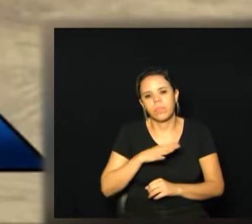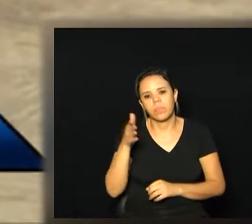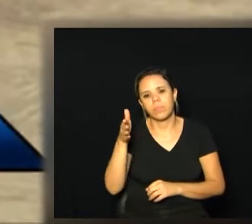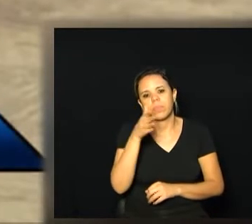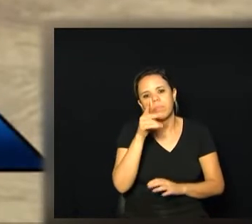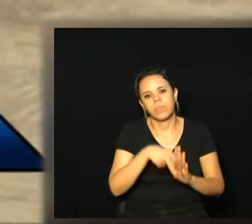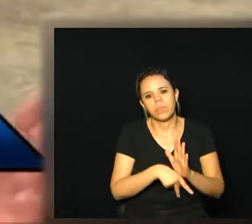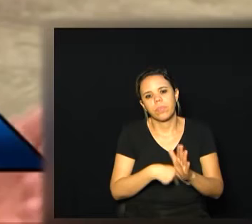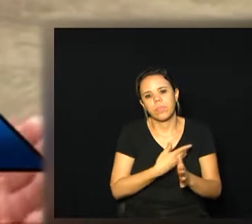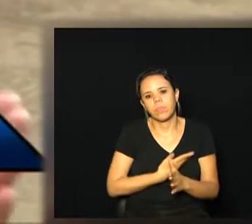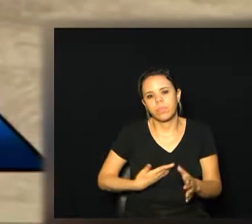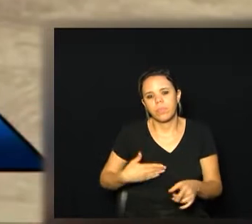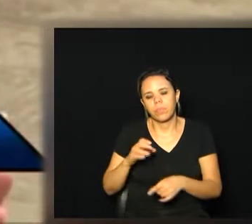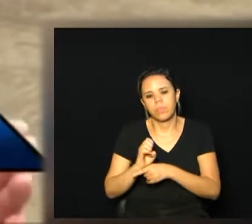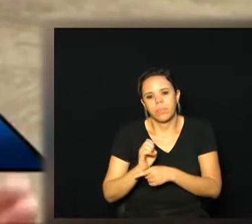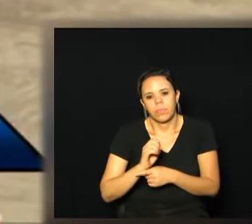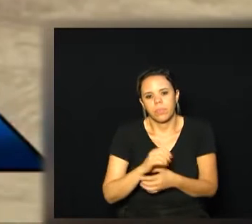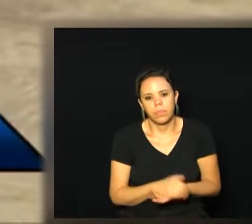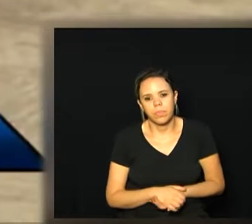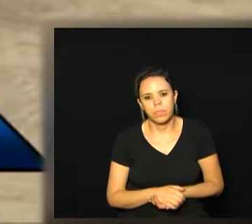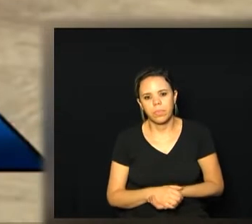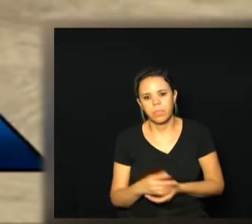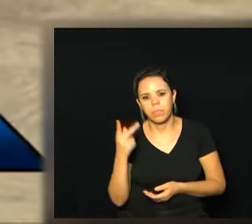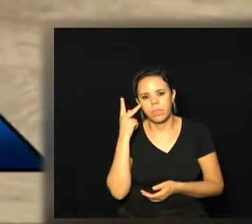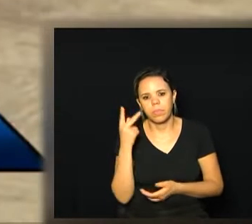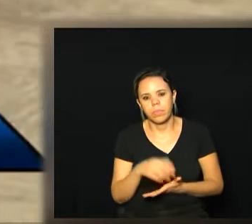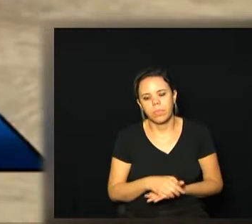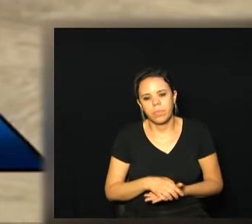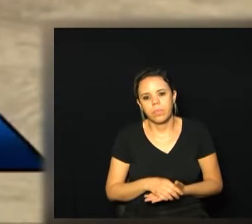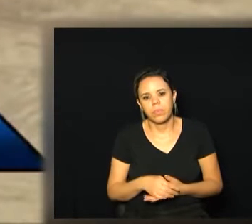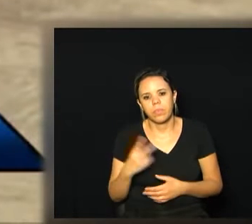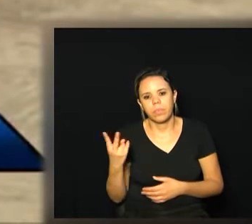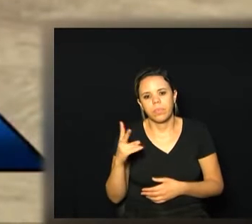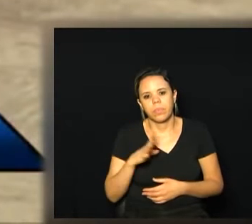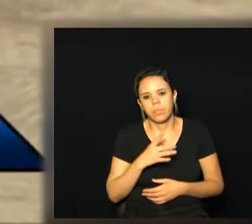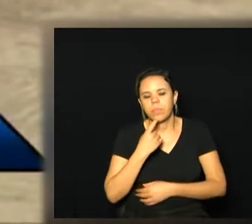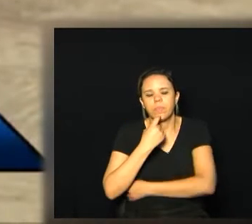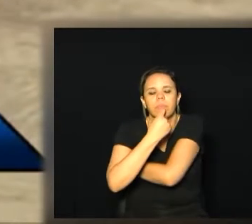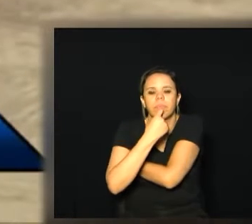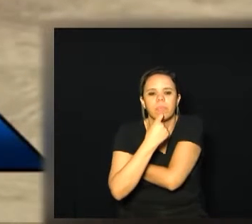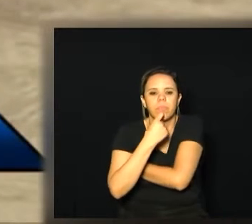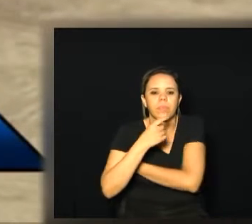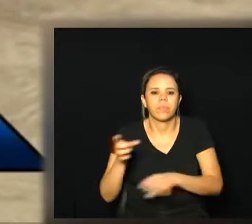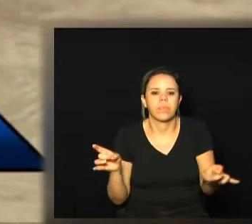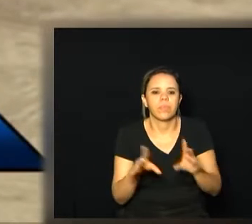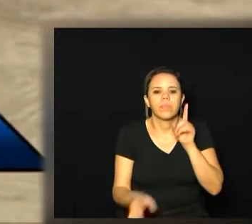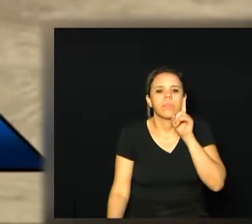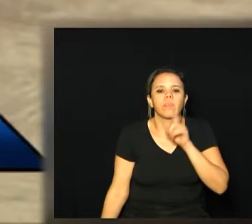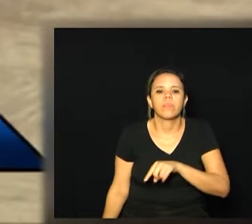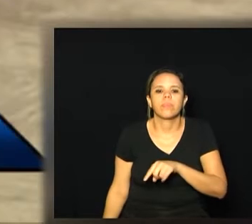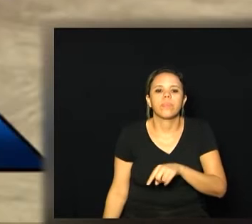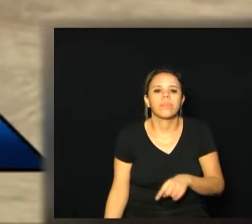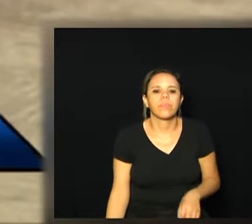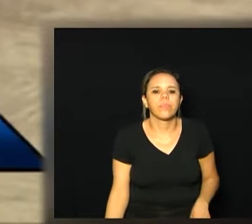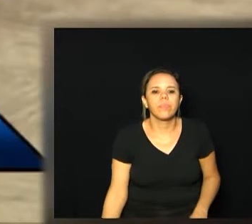é um projeto do governo estadual que sai de São Paulo, passa por Valinhos, Campinas e termina em Americana, e